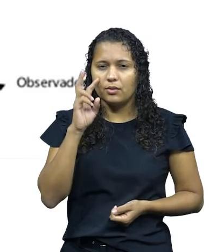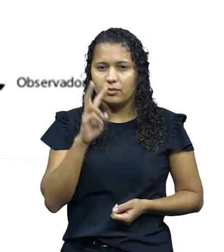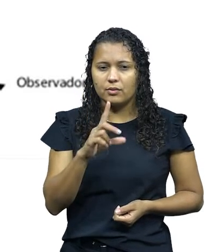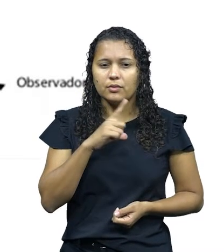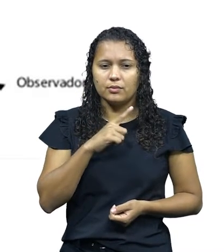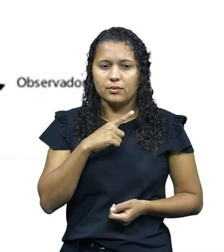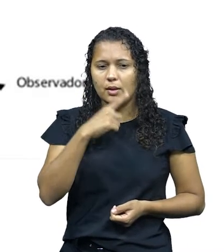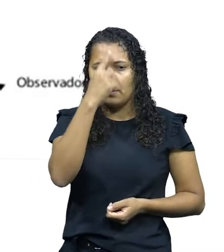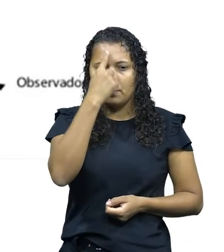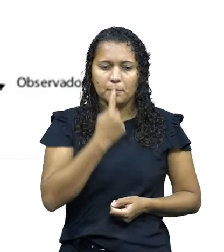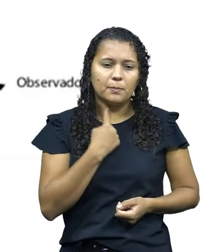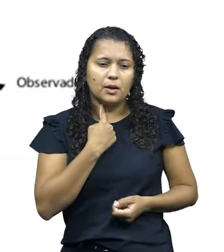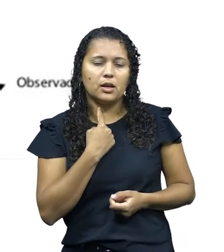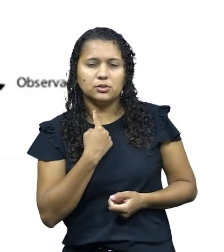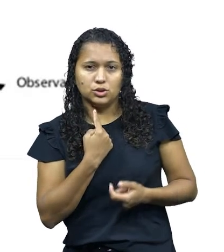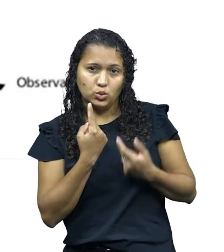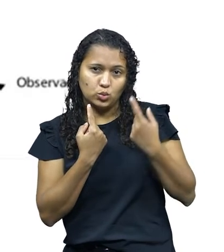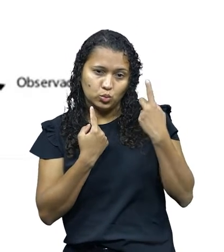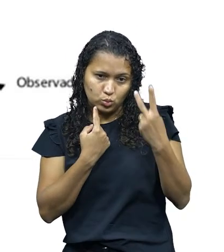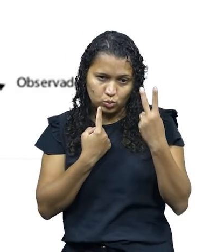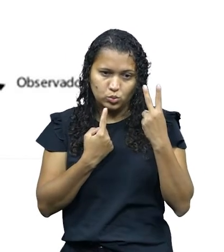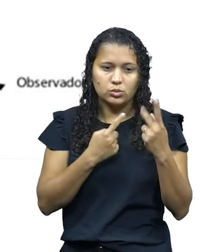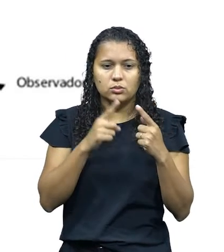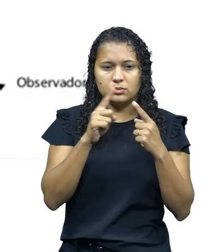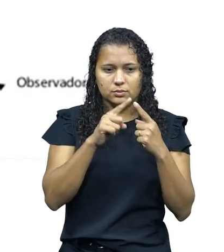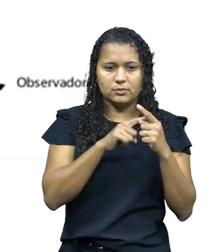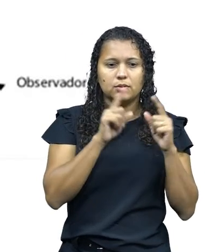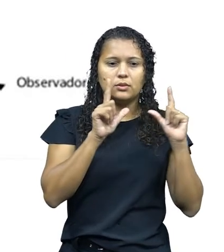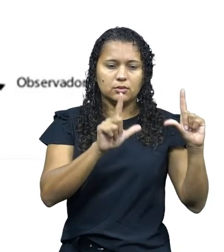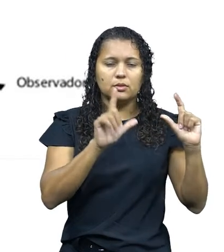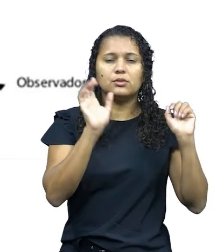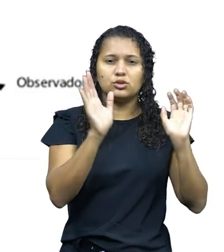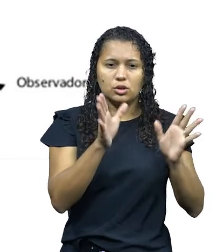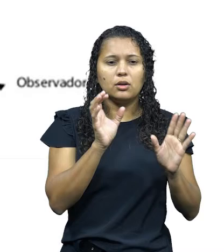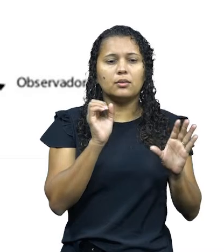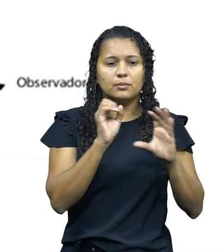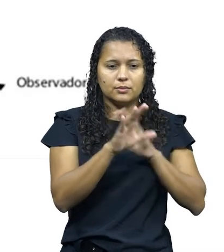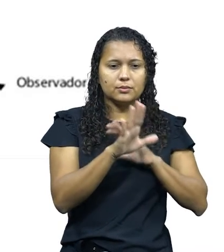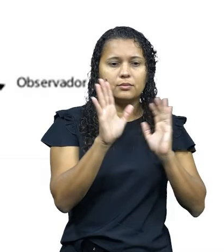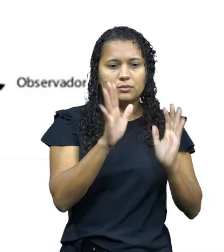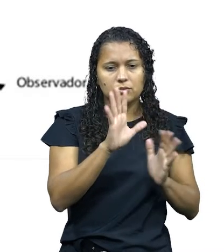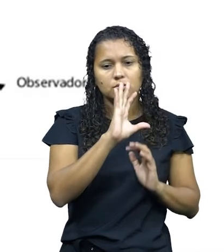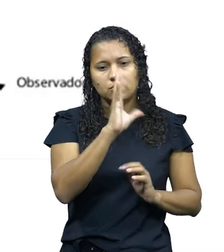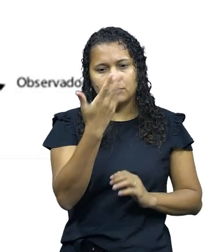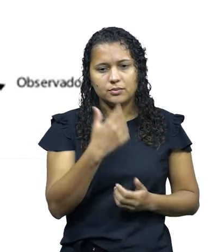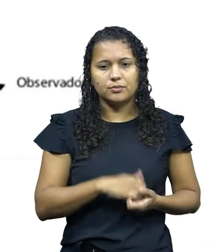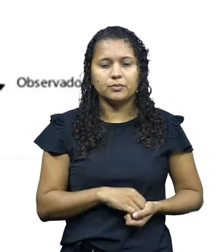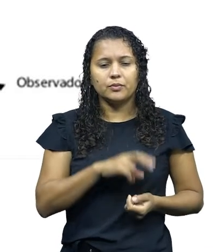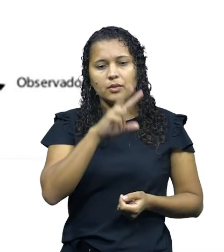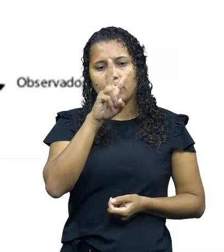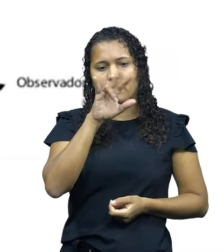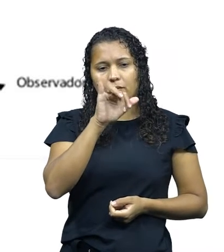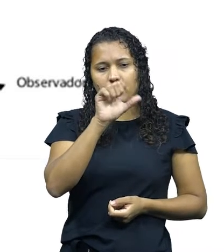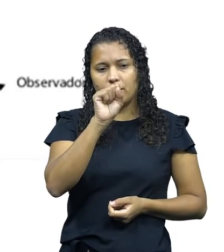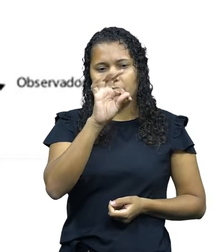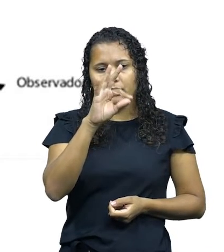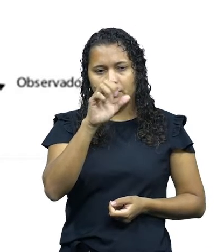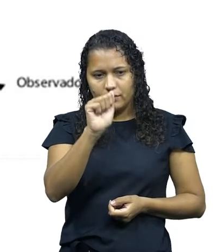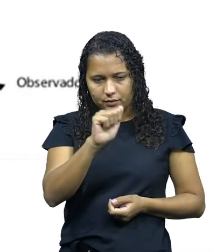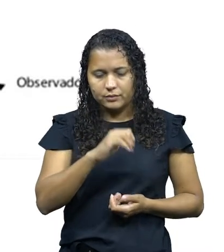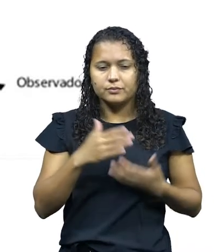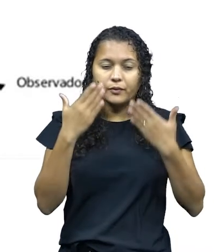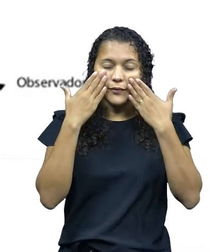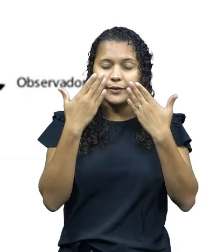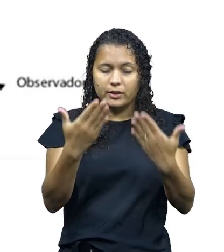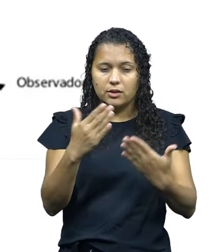gente pode ver, nós temos aqui duas imagens. A primeira já nos apresenta esse plano acontecendo, então a vista ela é